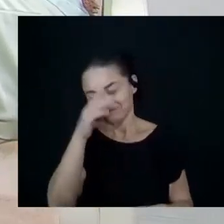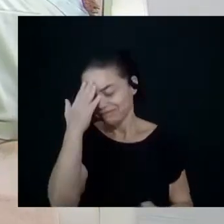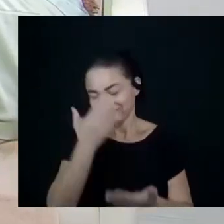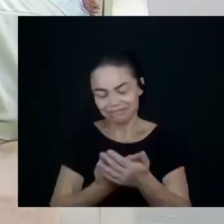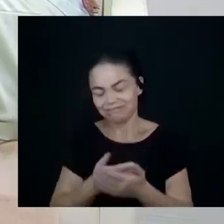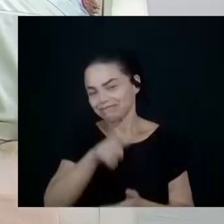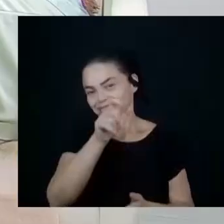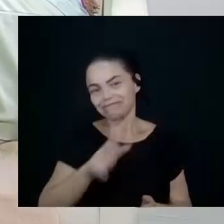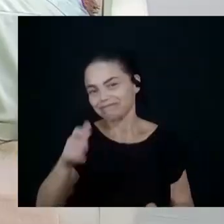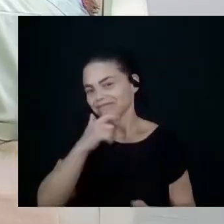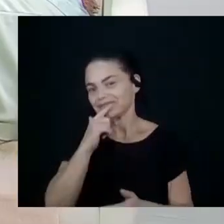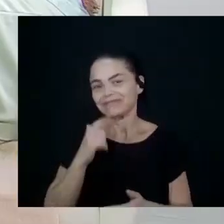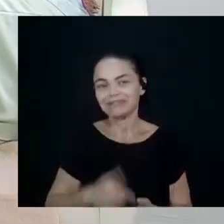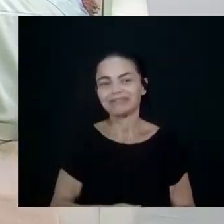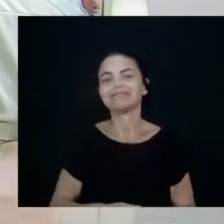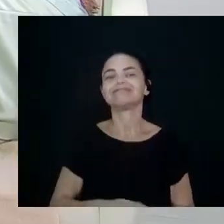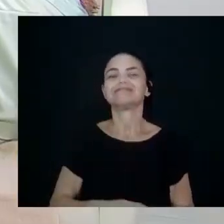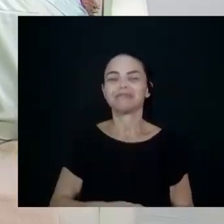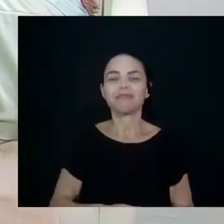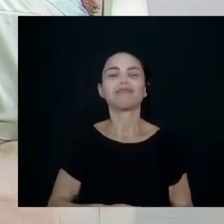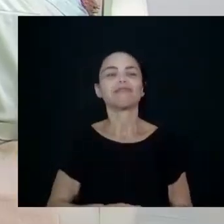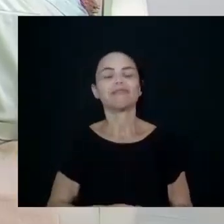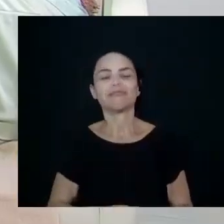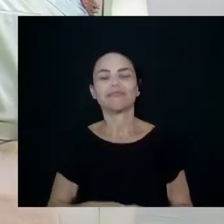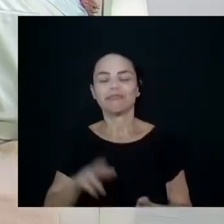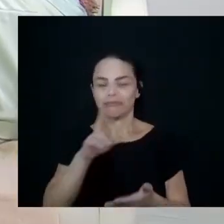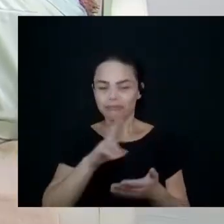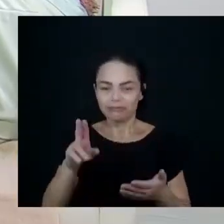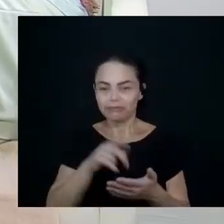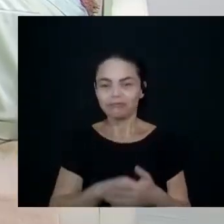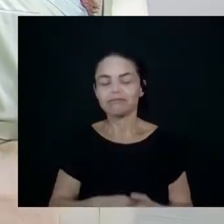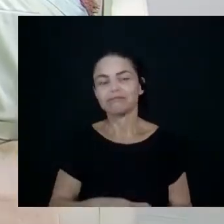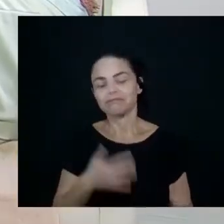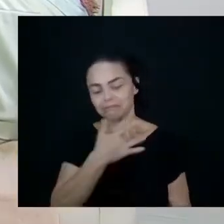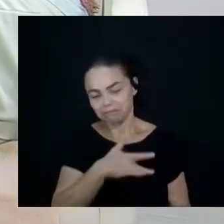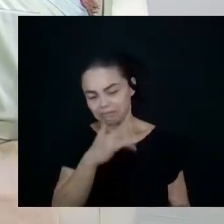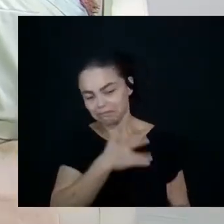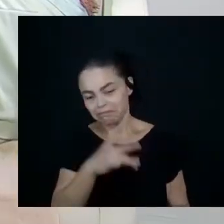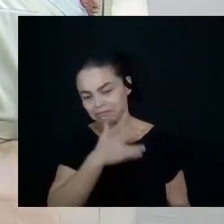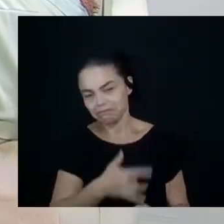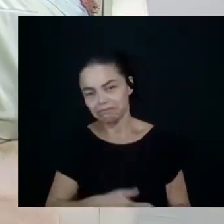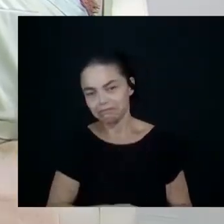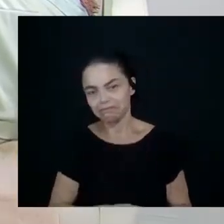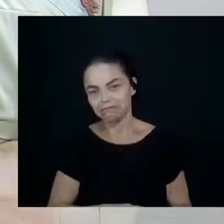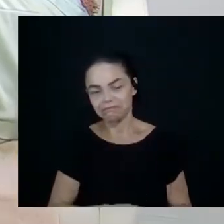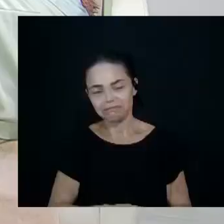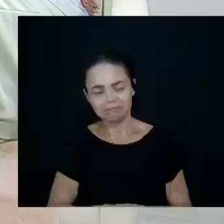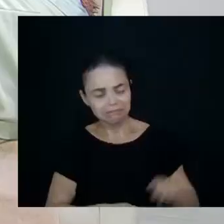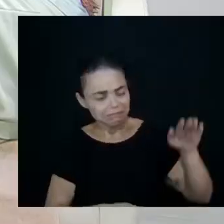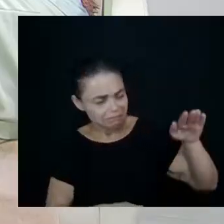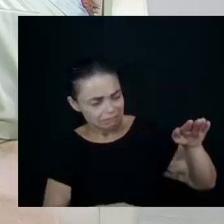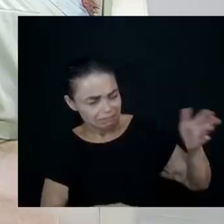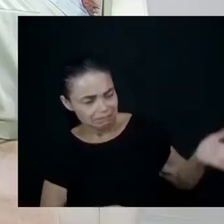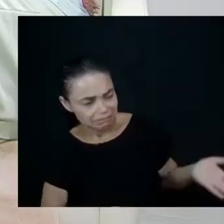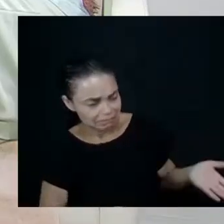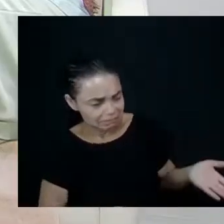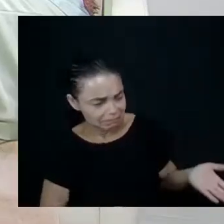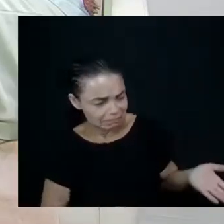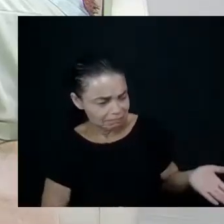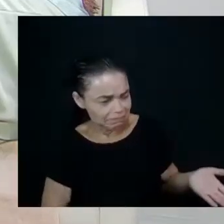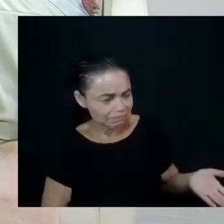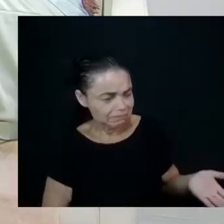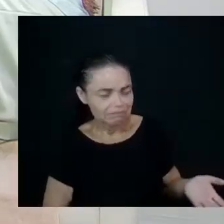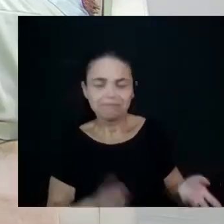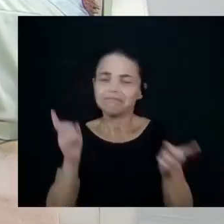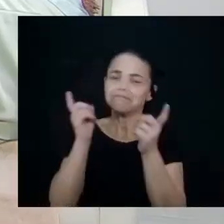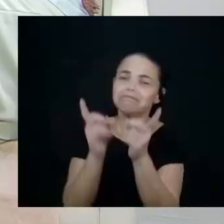nas pessoas. E acho que o pessoal também... Marcava. Eu também acho que o pessoal tinha um pouco de dó, né? O que essa pirralhinha tá fazendo aqui no meu